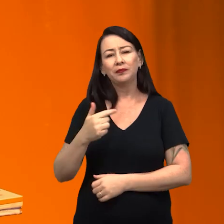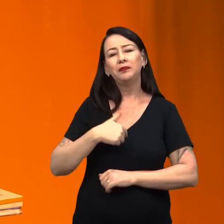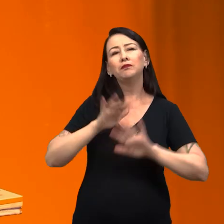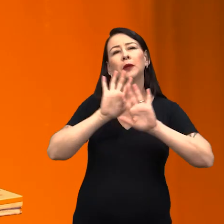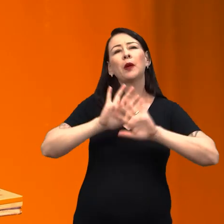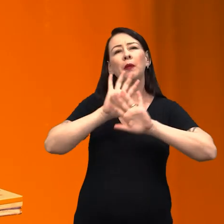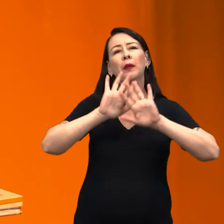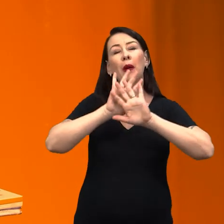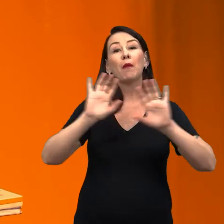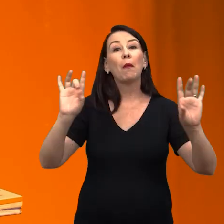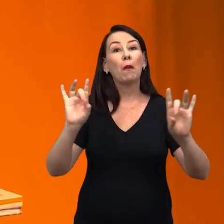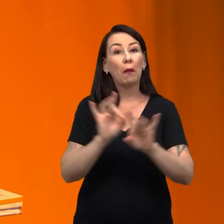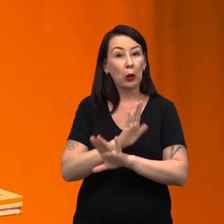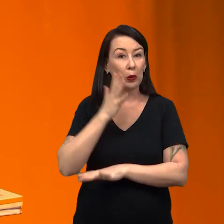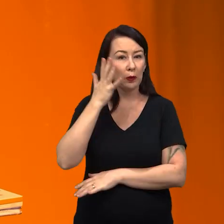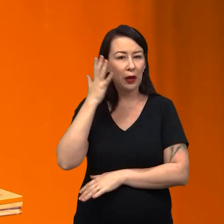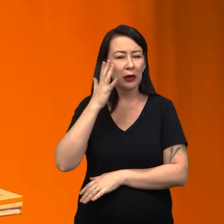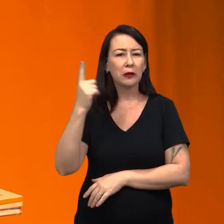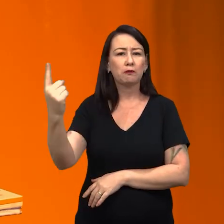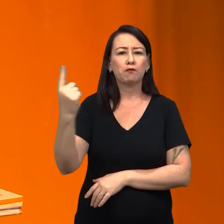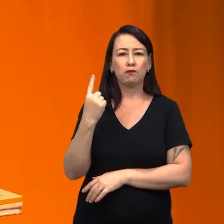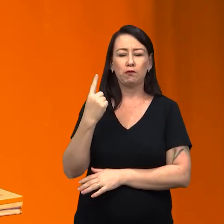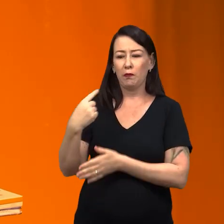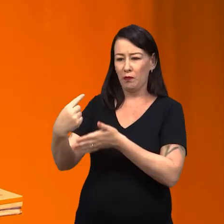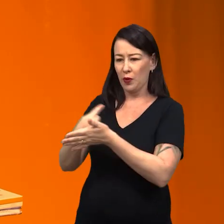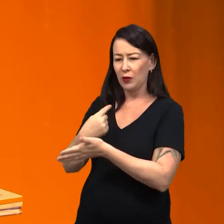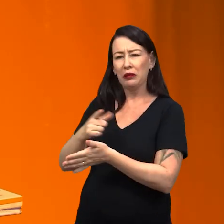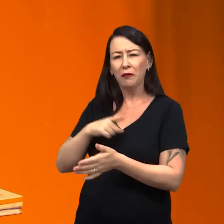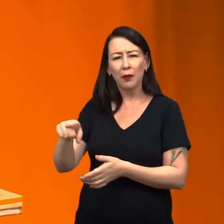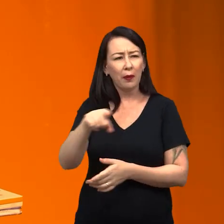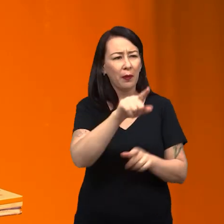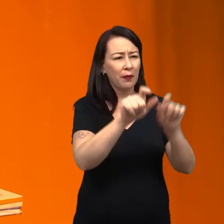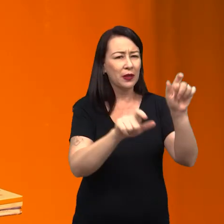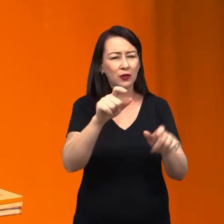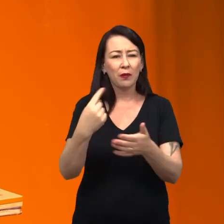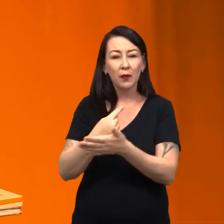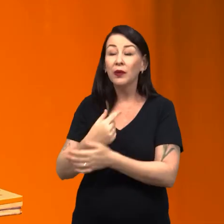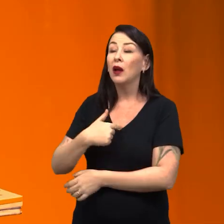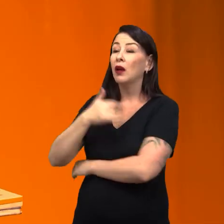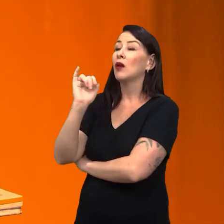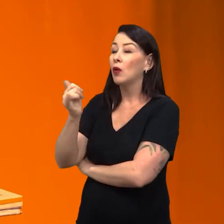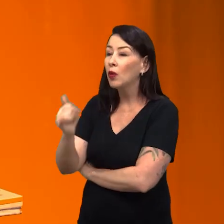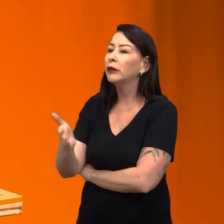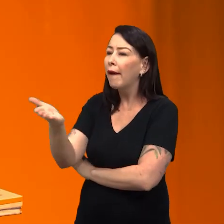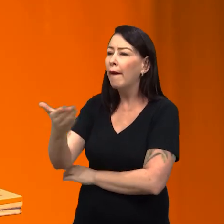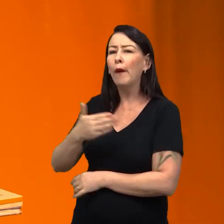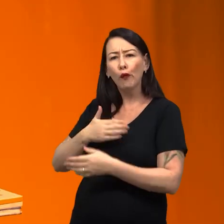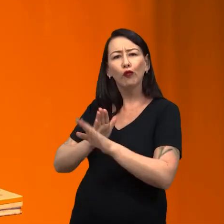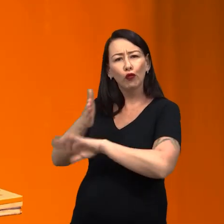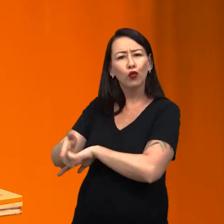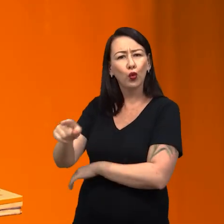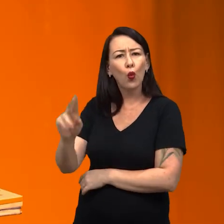fala, ele veio me perguntar, né? Fez várias perguntas. E aí eu contei para ele a minha experiência no Uruguai, porque assim,